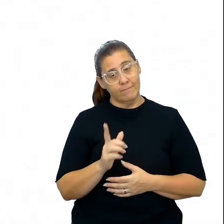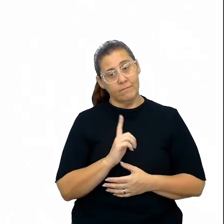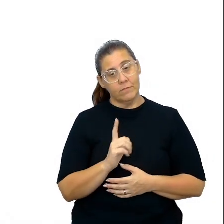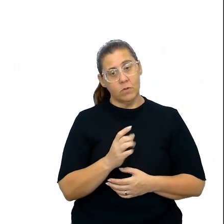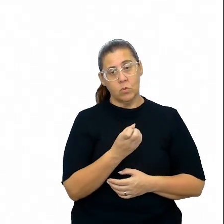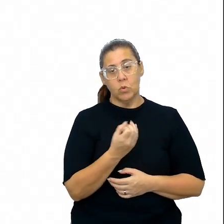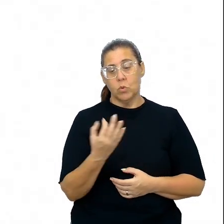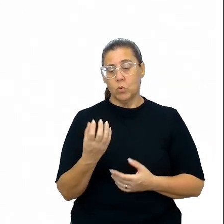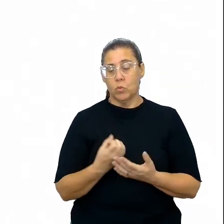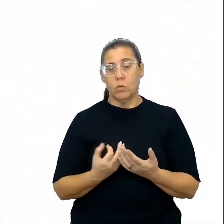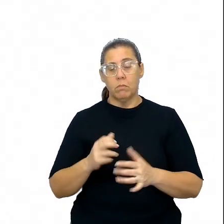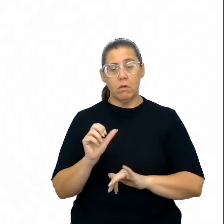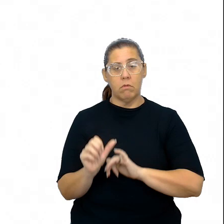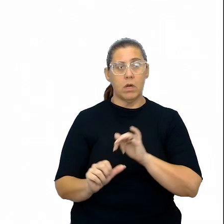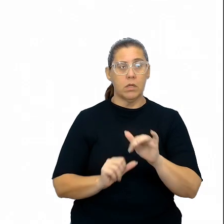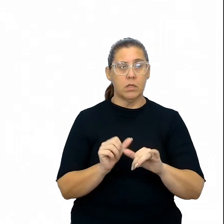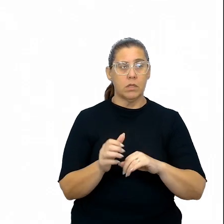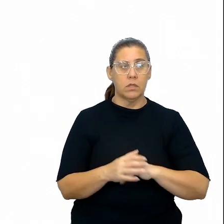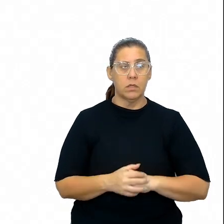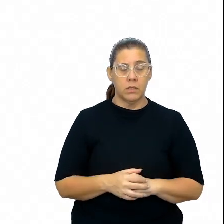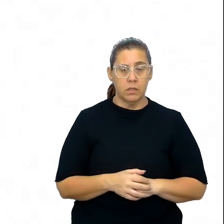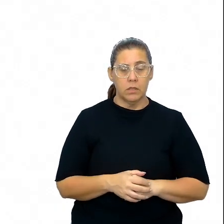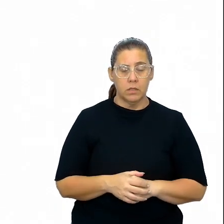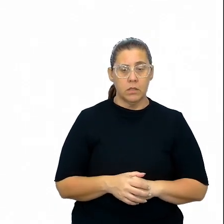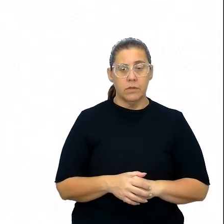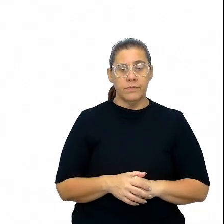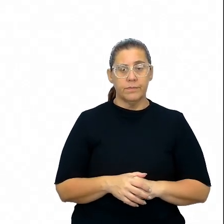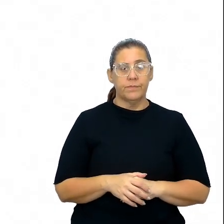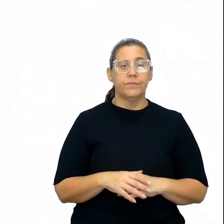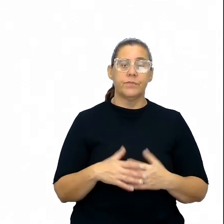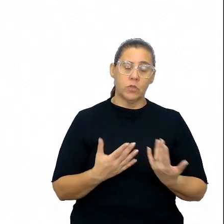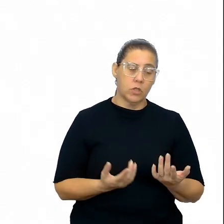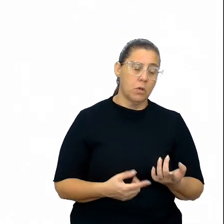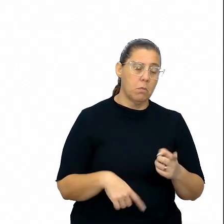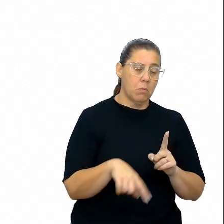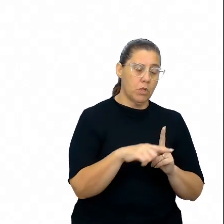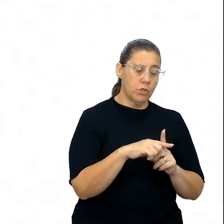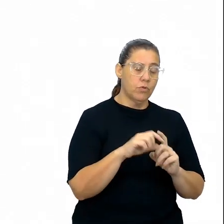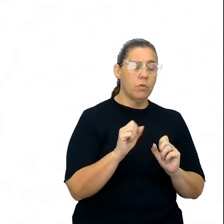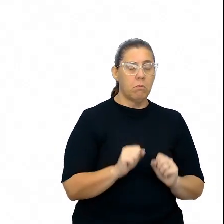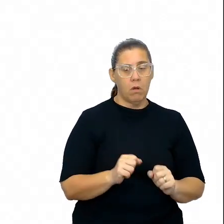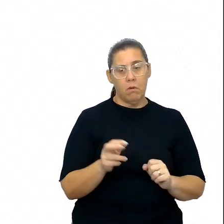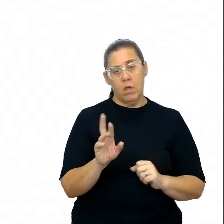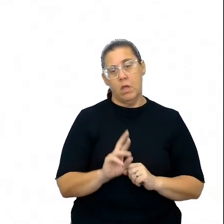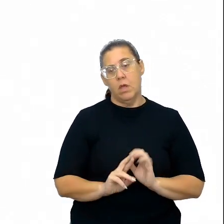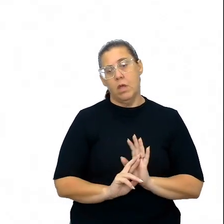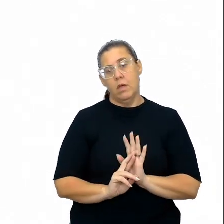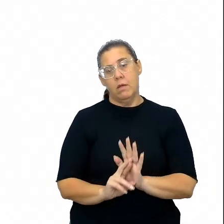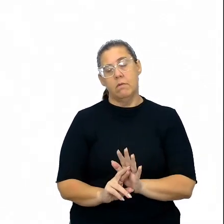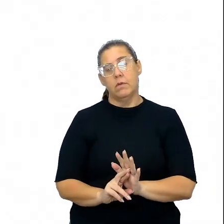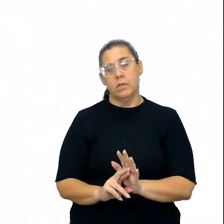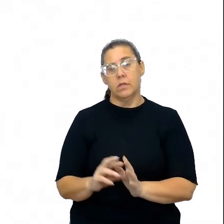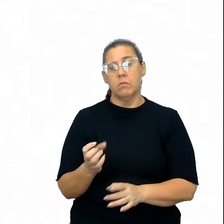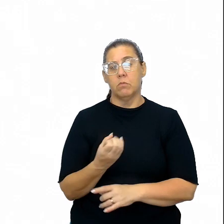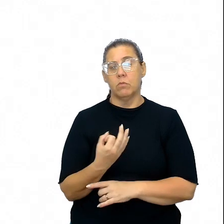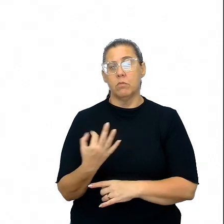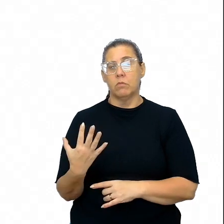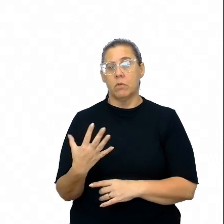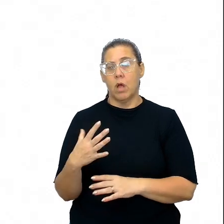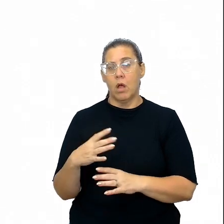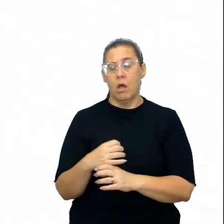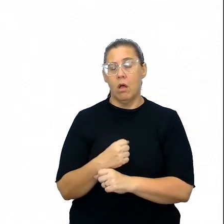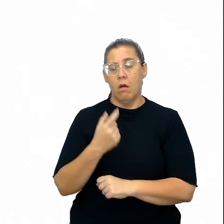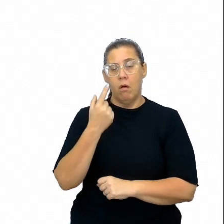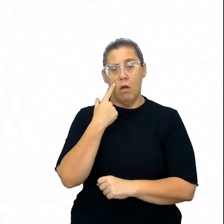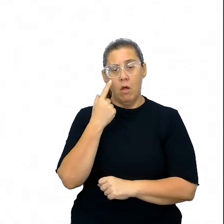uma transformação dela. Com medida, um número racional positivo pode ser usado para representar a medida de uma grandeza, tomando